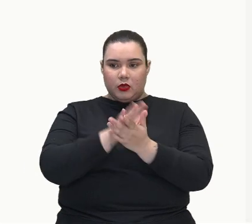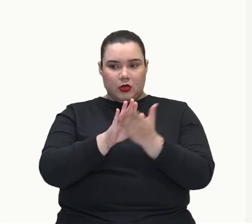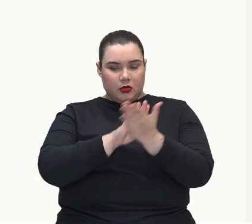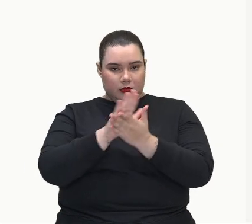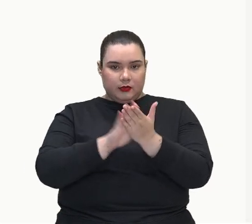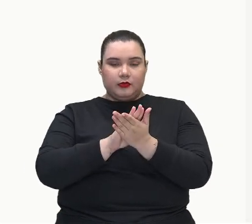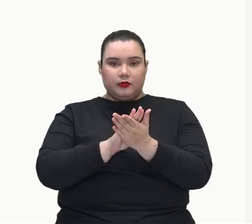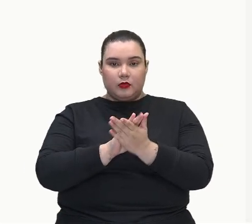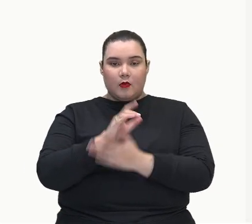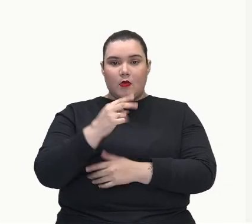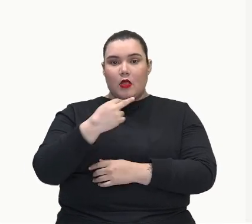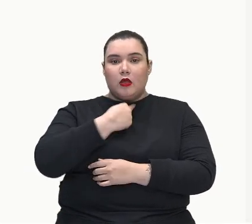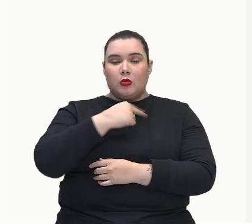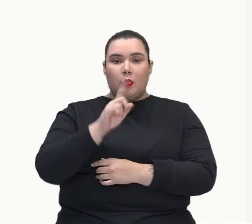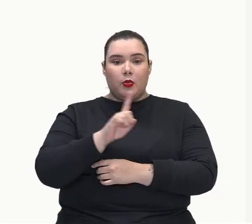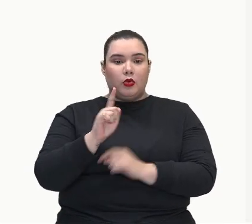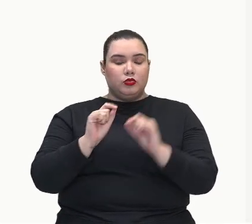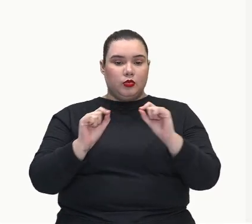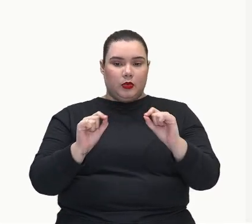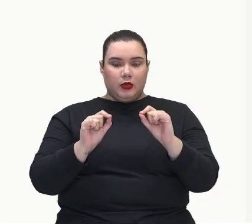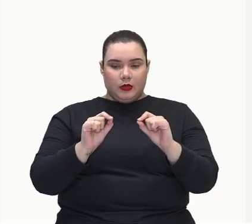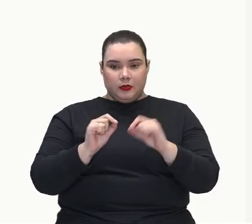O que você não pode fazer é